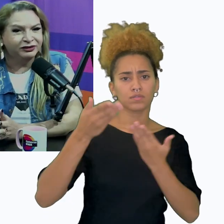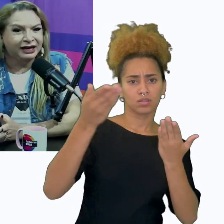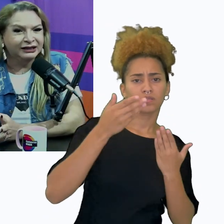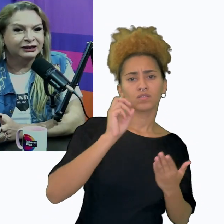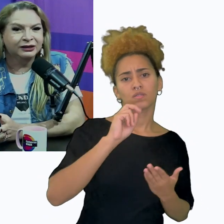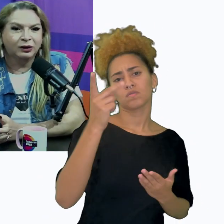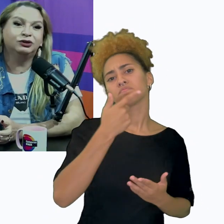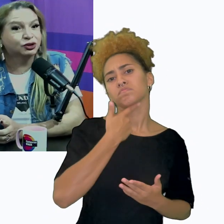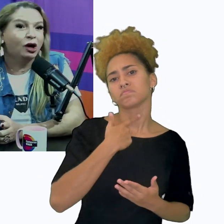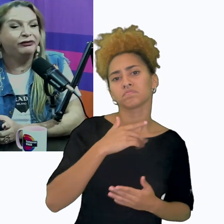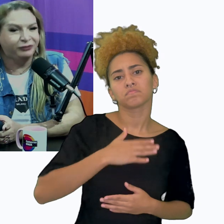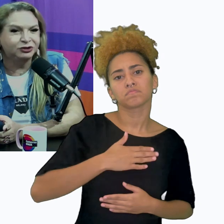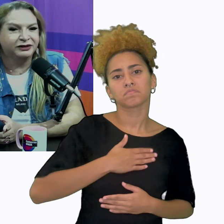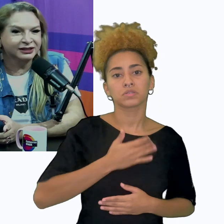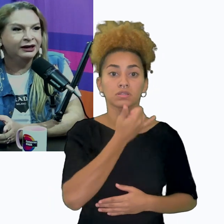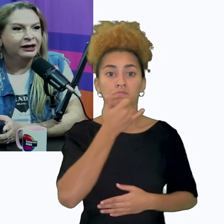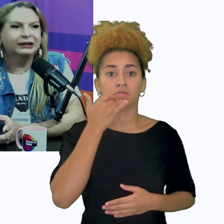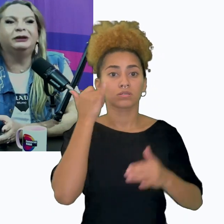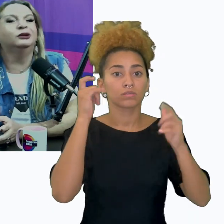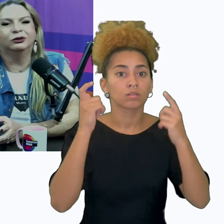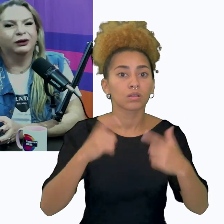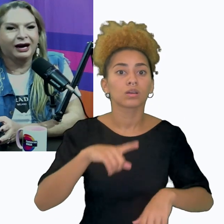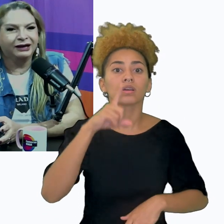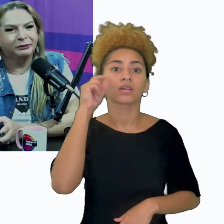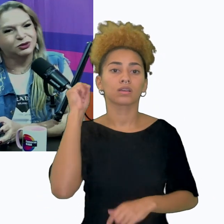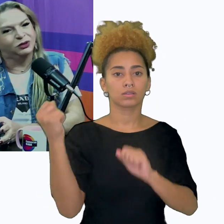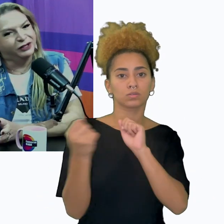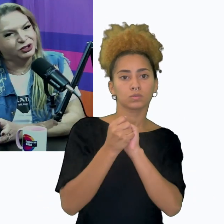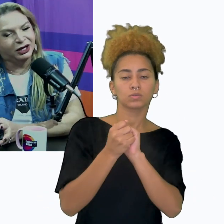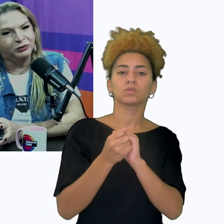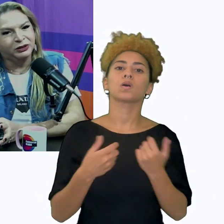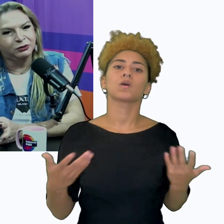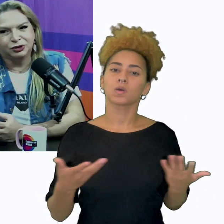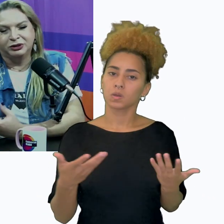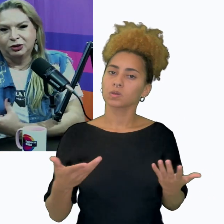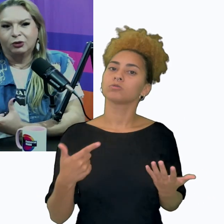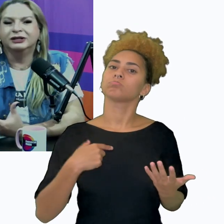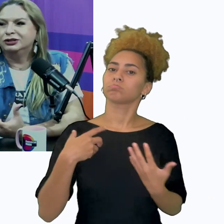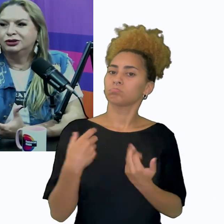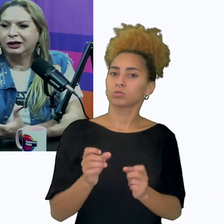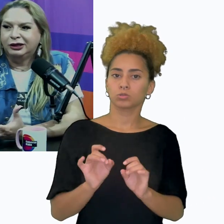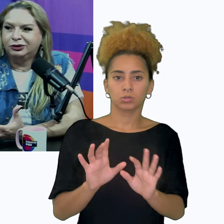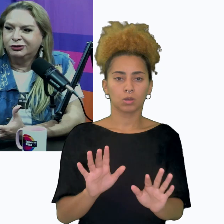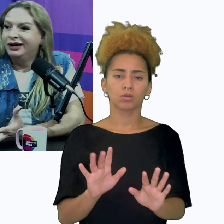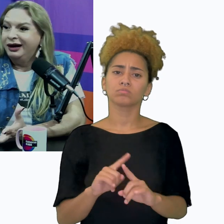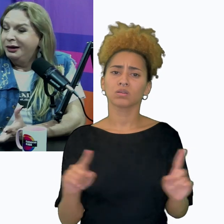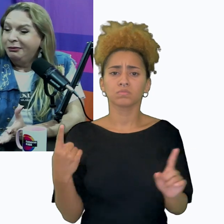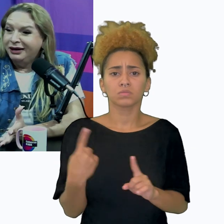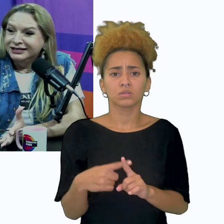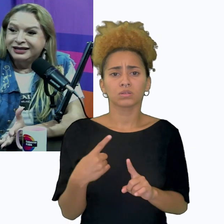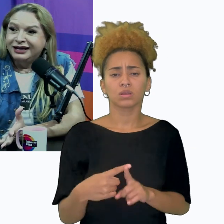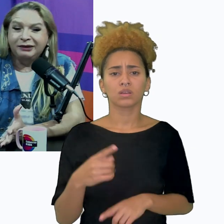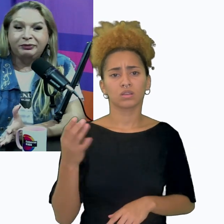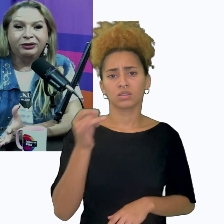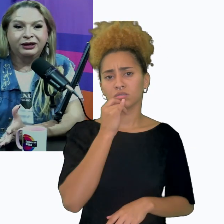sou convidada e quando estou a fim de fazer, dependendo do lugar e da pessoa que vai estar comigo. Hoje eu me dou esse direito. Também? Eu faço igual.